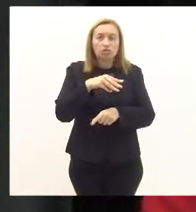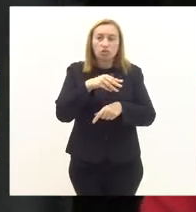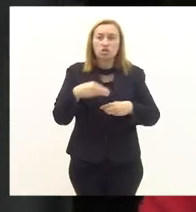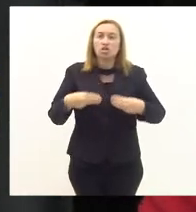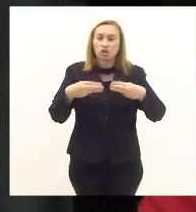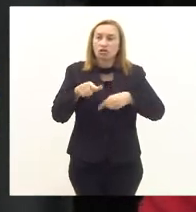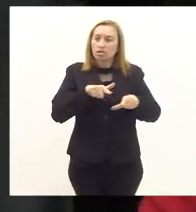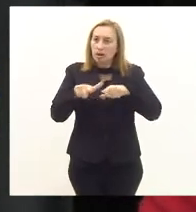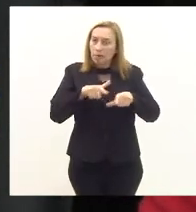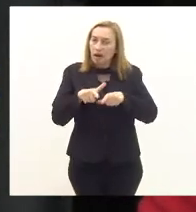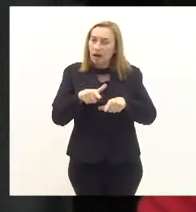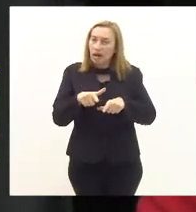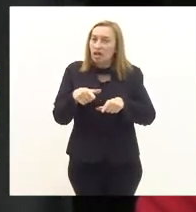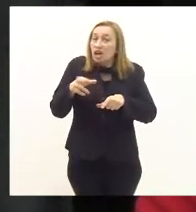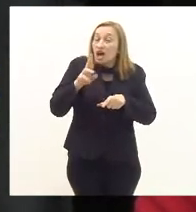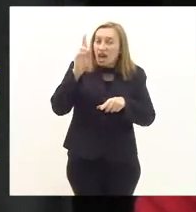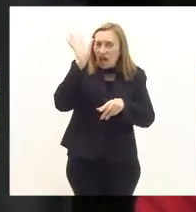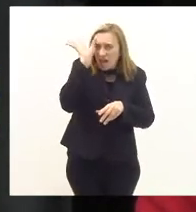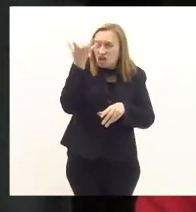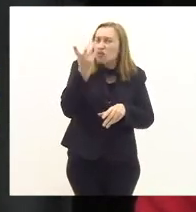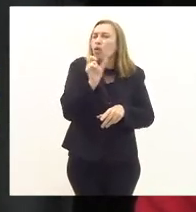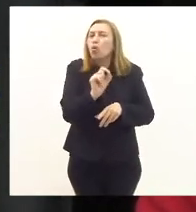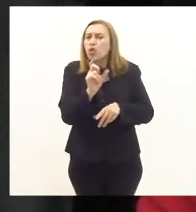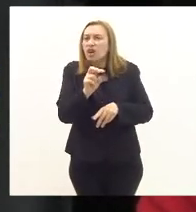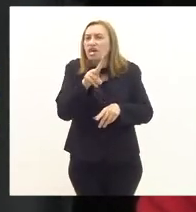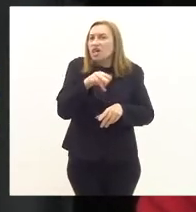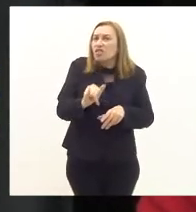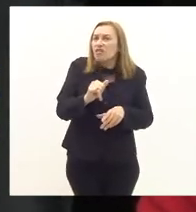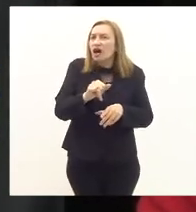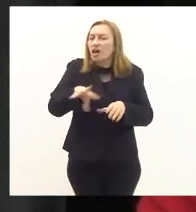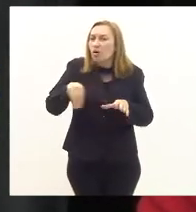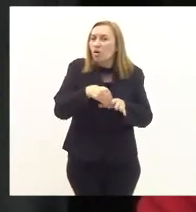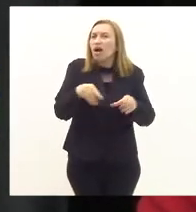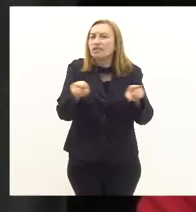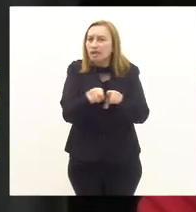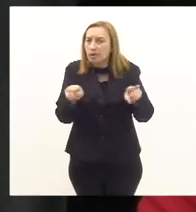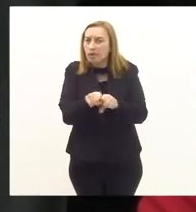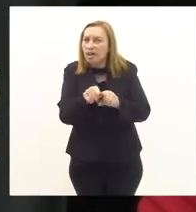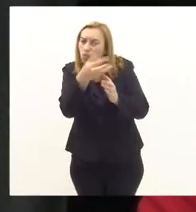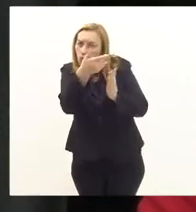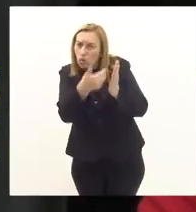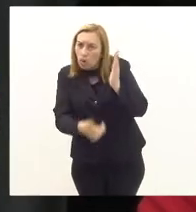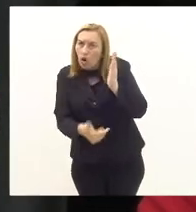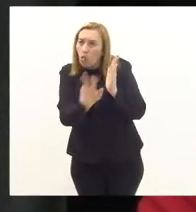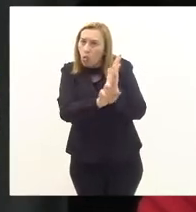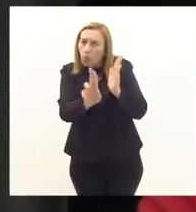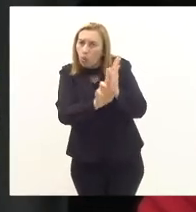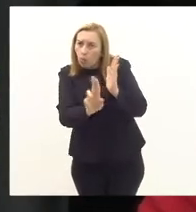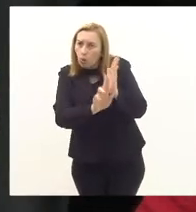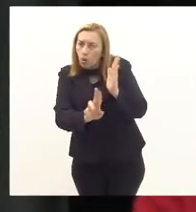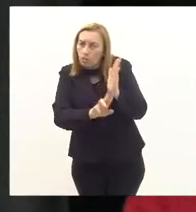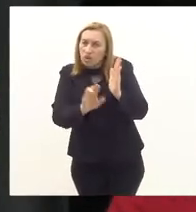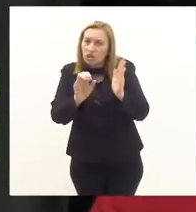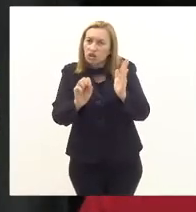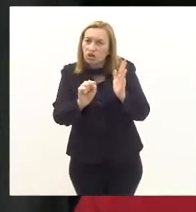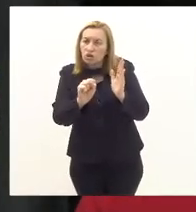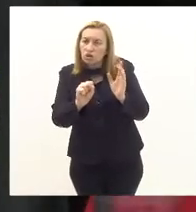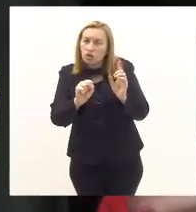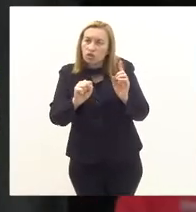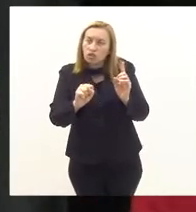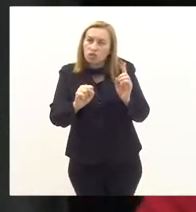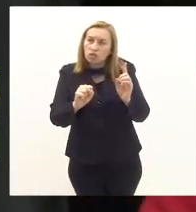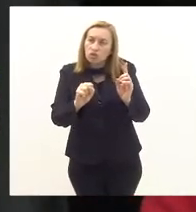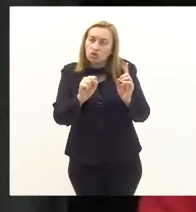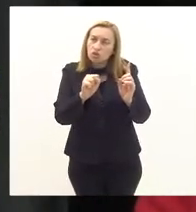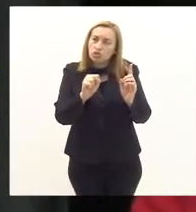recentemente, resolveu que vai colocar também no seu formulário o nome social, lá no ato